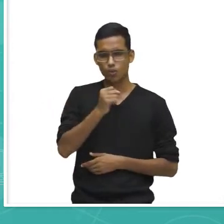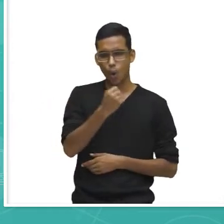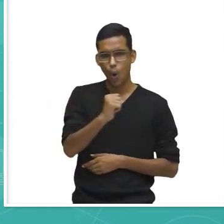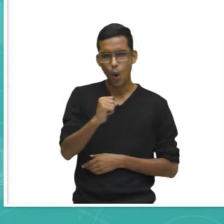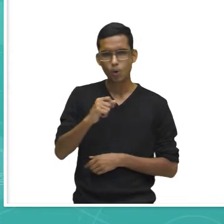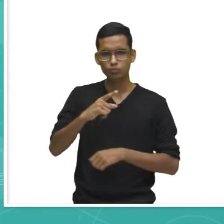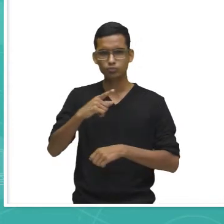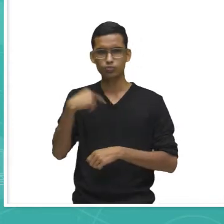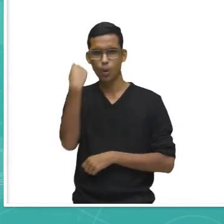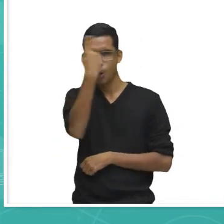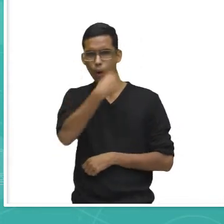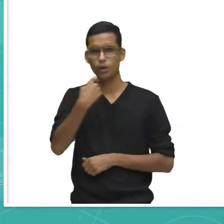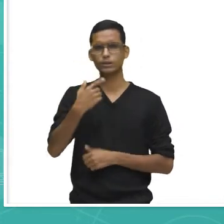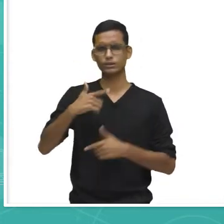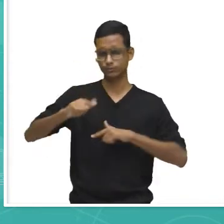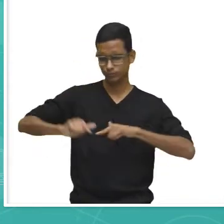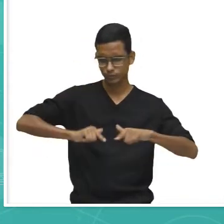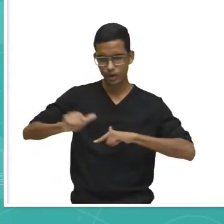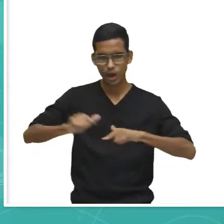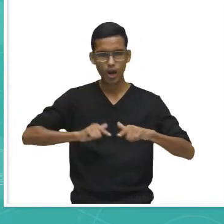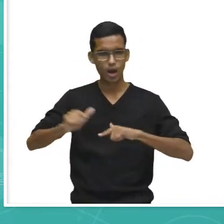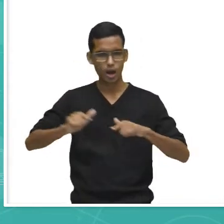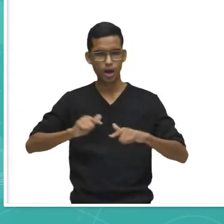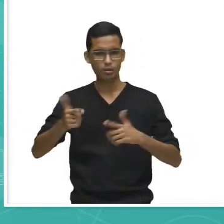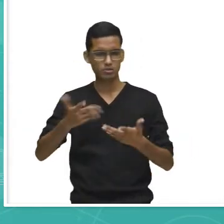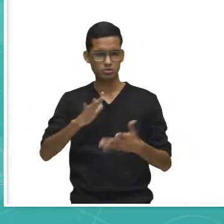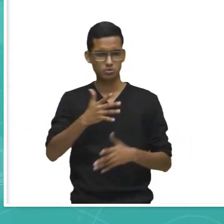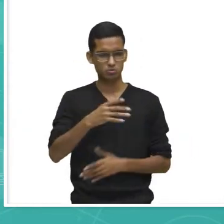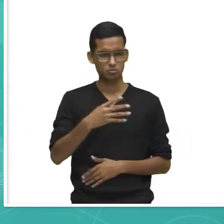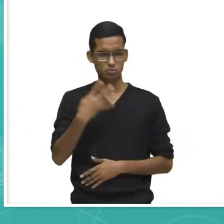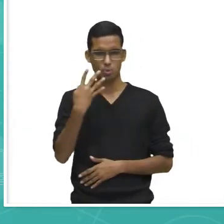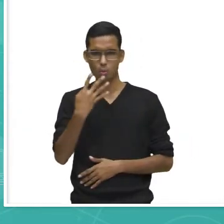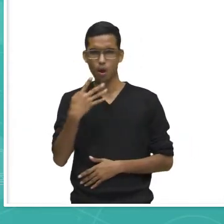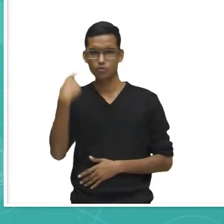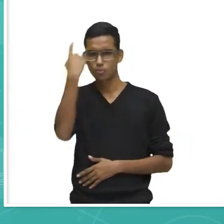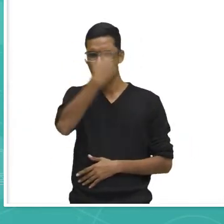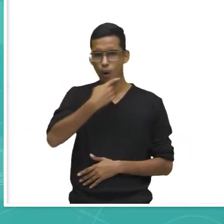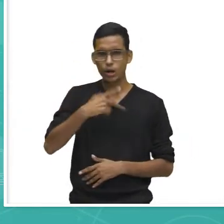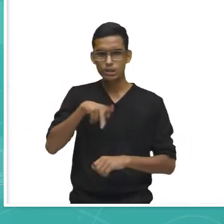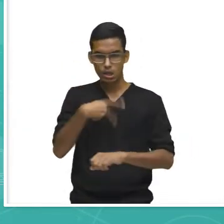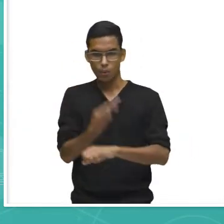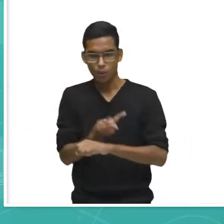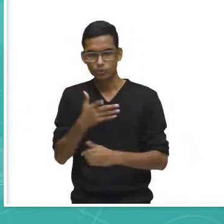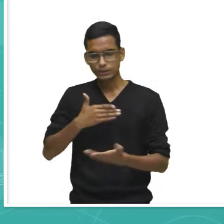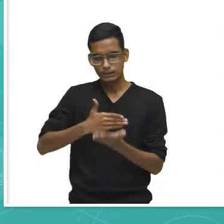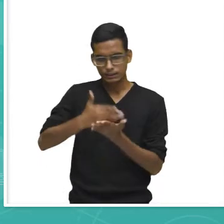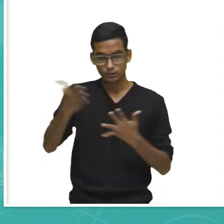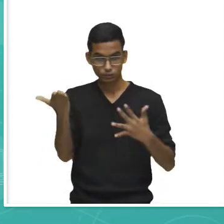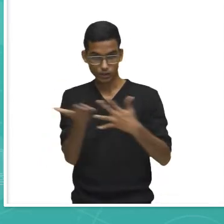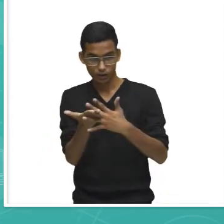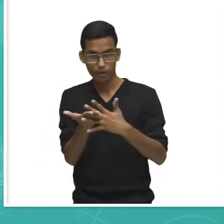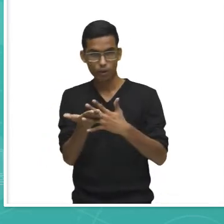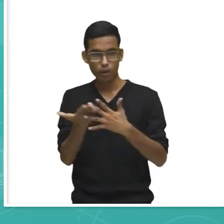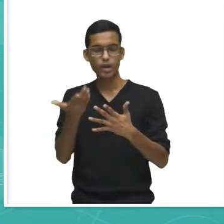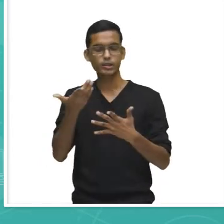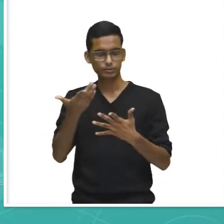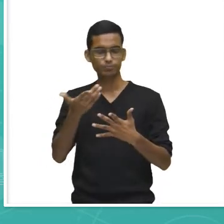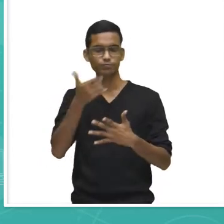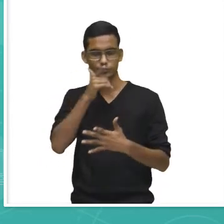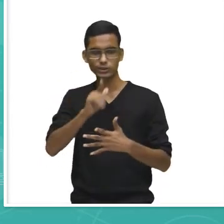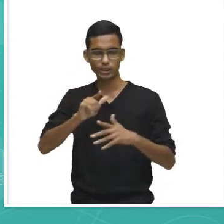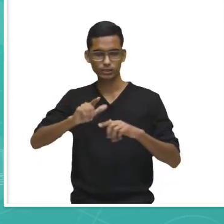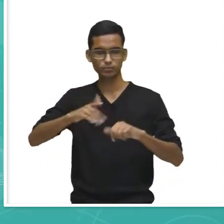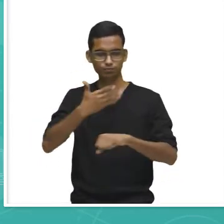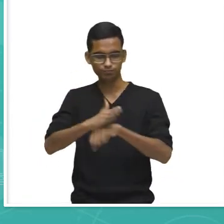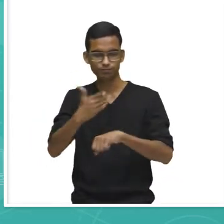de 4 horas ali pelo meio, né, começa aí a ginástica de pausa ou compensatória. E a finalidade dela é